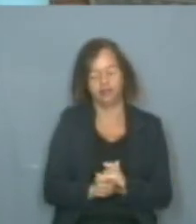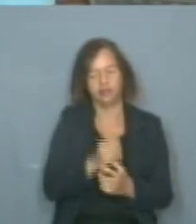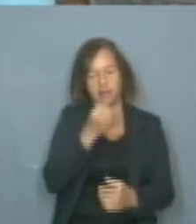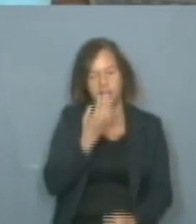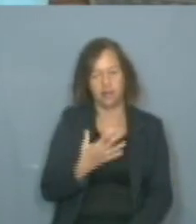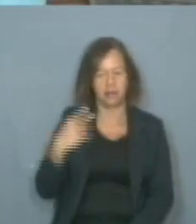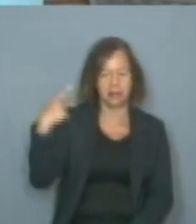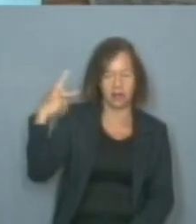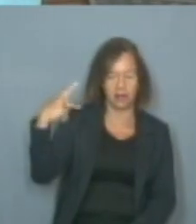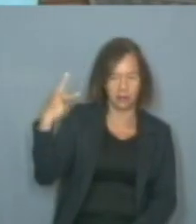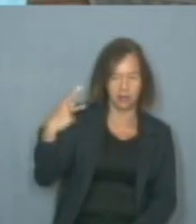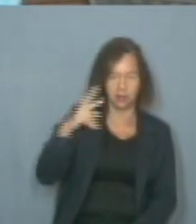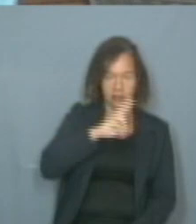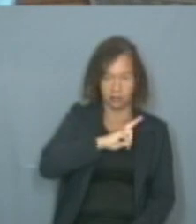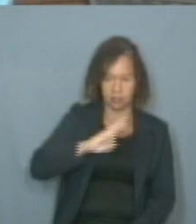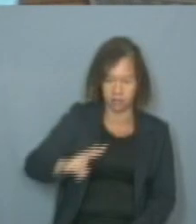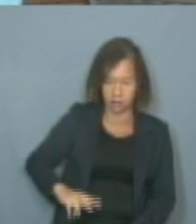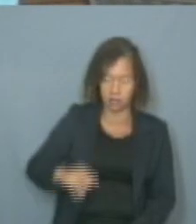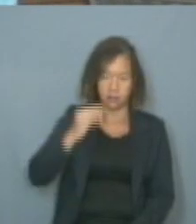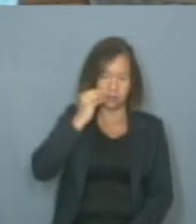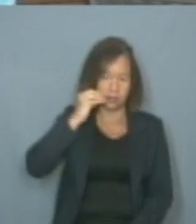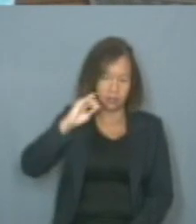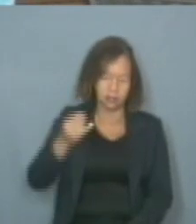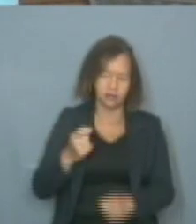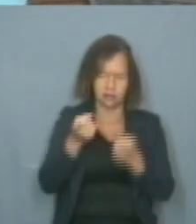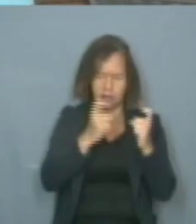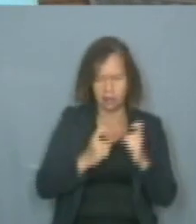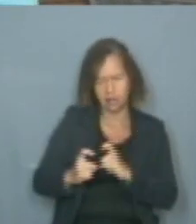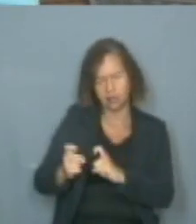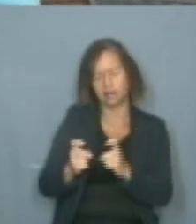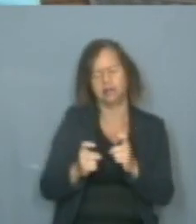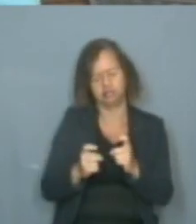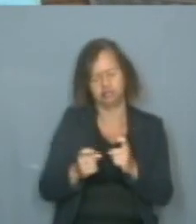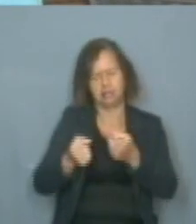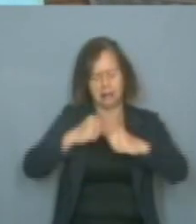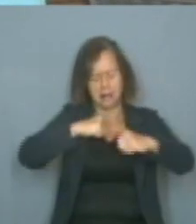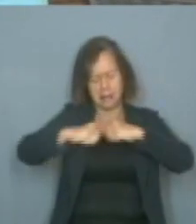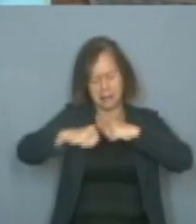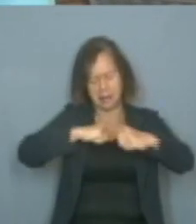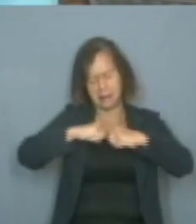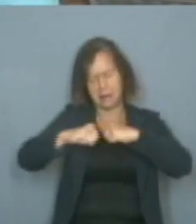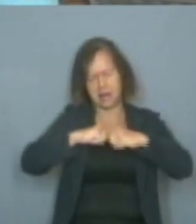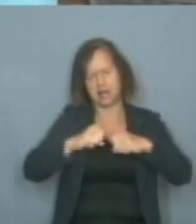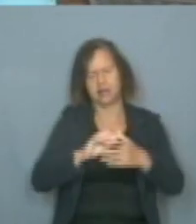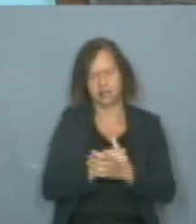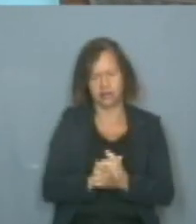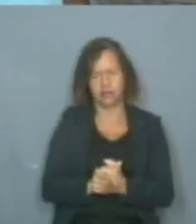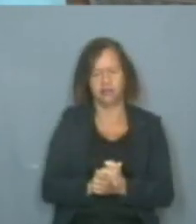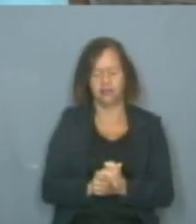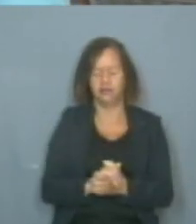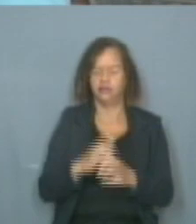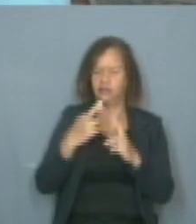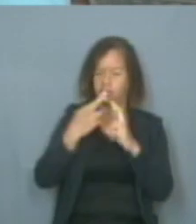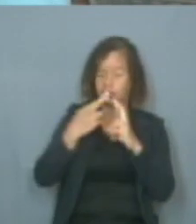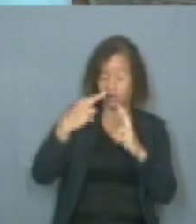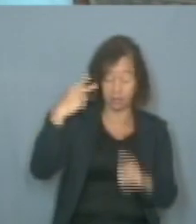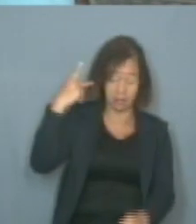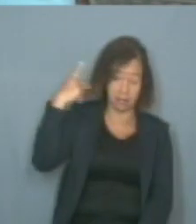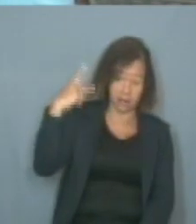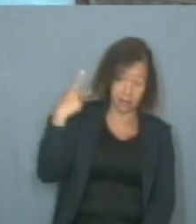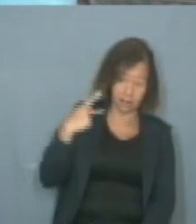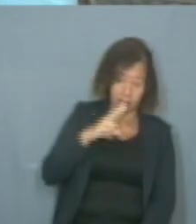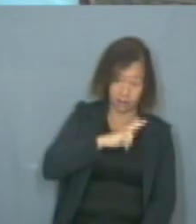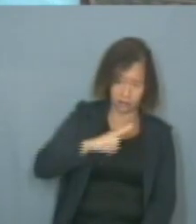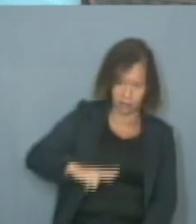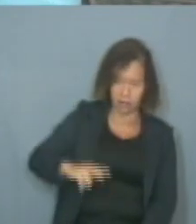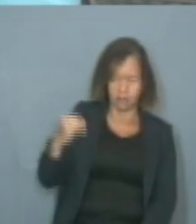no parlamento, nós podermos ter a oportunidade de debater e de discutir. Essa prática parlamentar, ela é muito